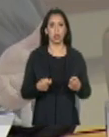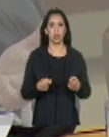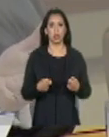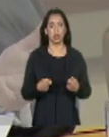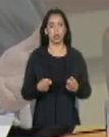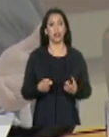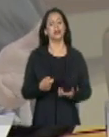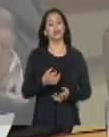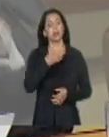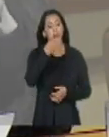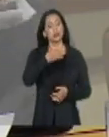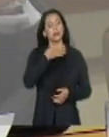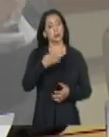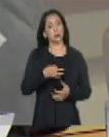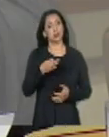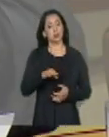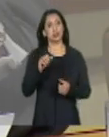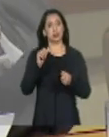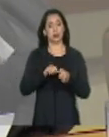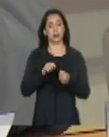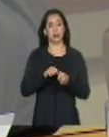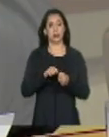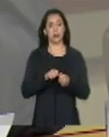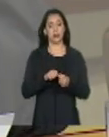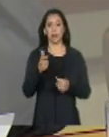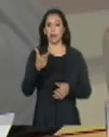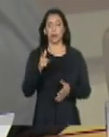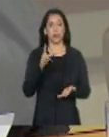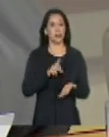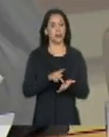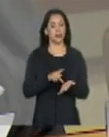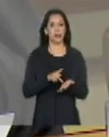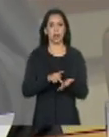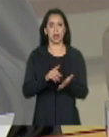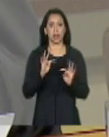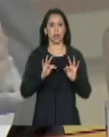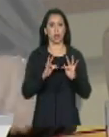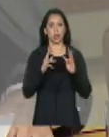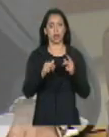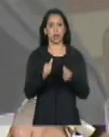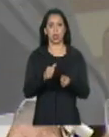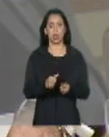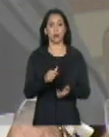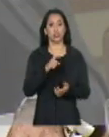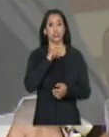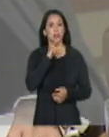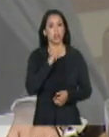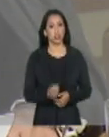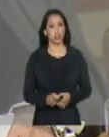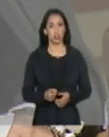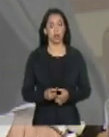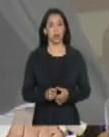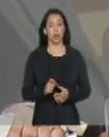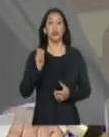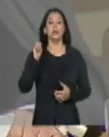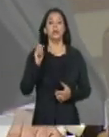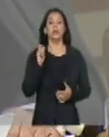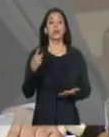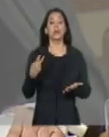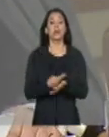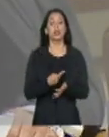que foram aqui esterilizadas. Então, não existe verdade absoluta de corrente absolutamente nenhuma. Agora, o que, que a corrente